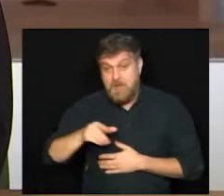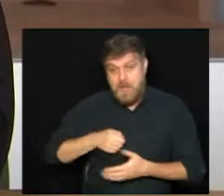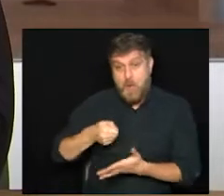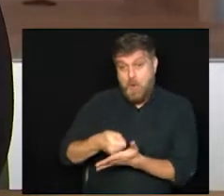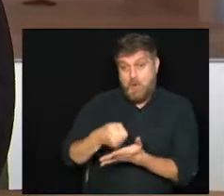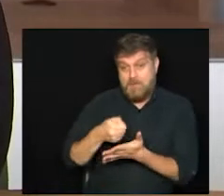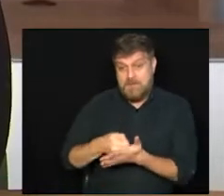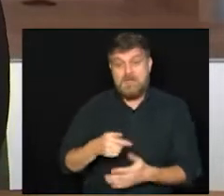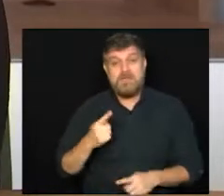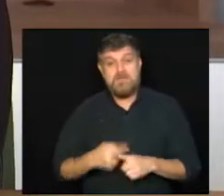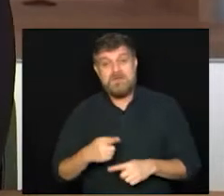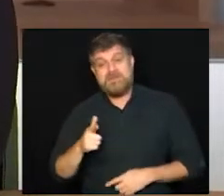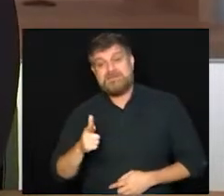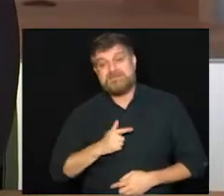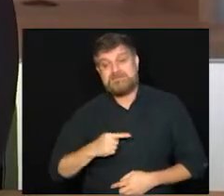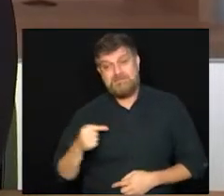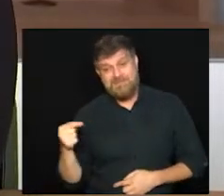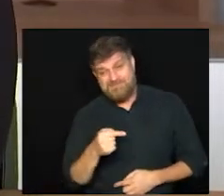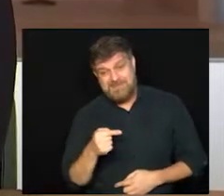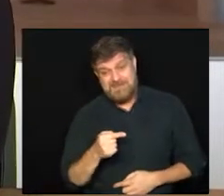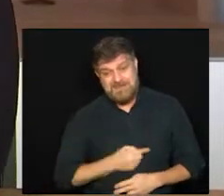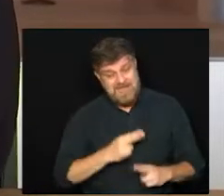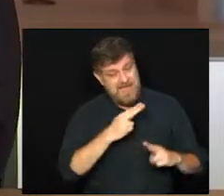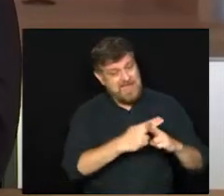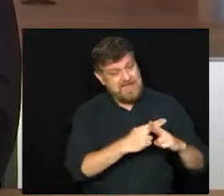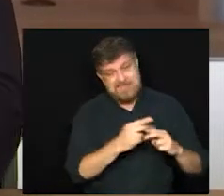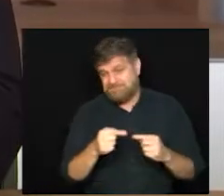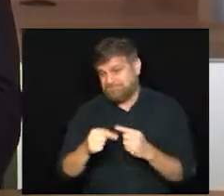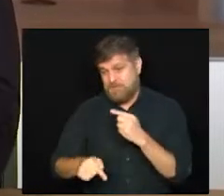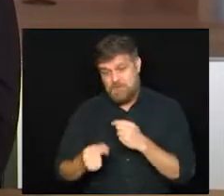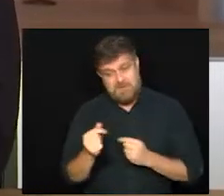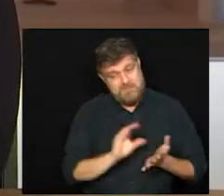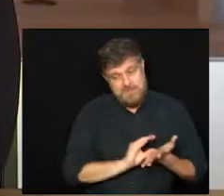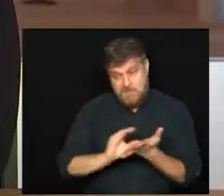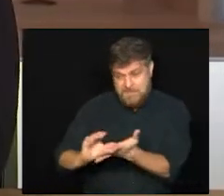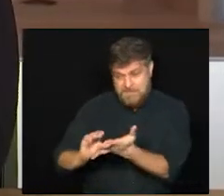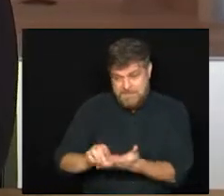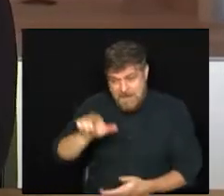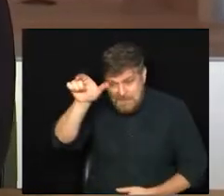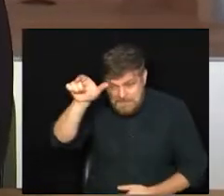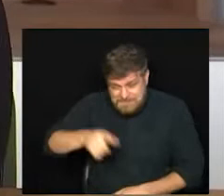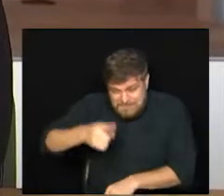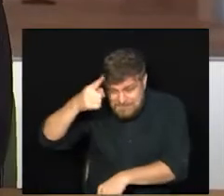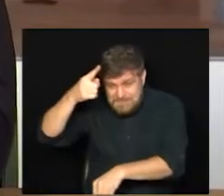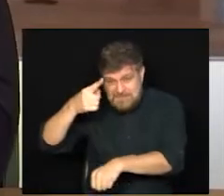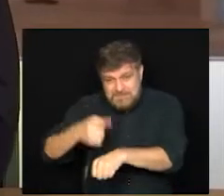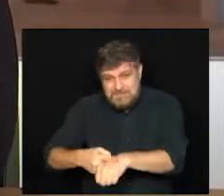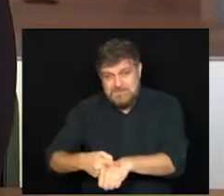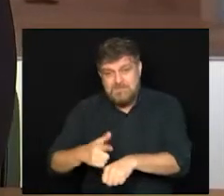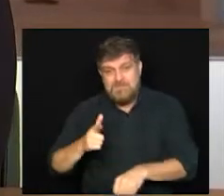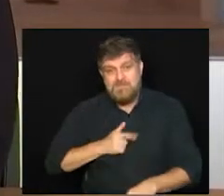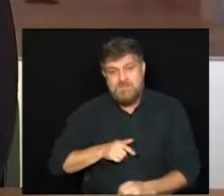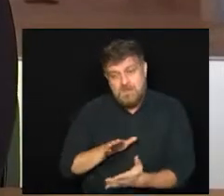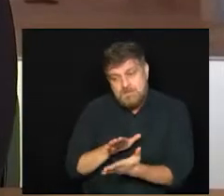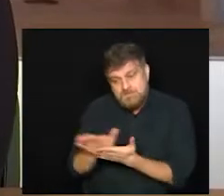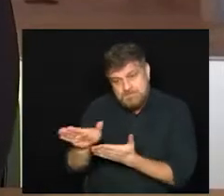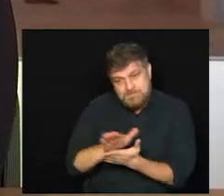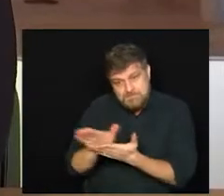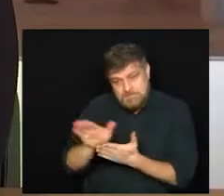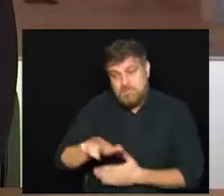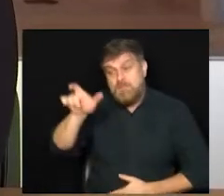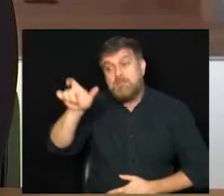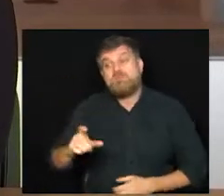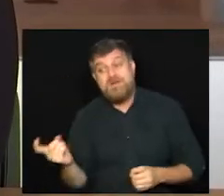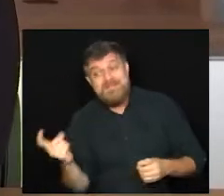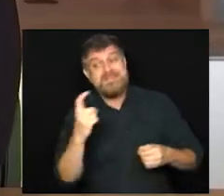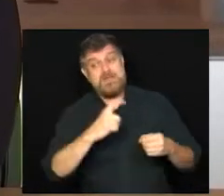porque elas receberam o auxílio indevidamente. Então, no momento que elas fizerem a declaração, vai ser gerado um DARF para